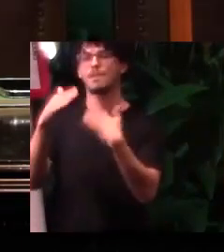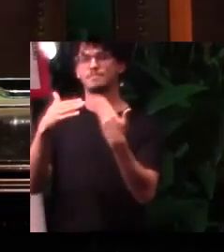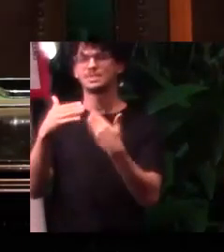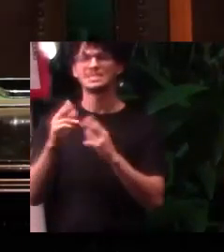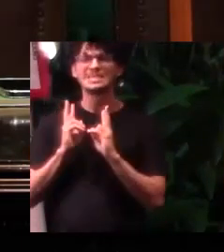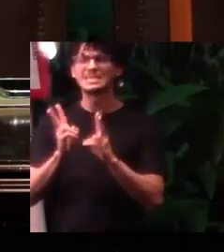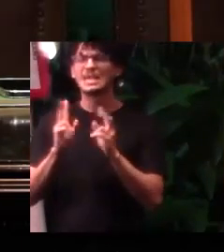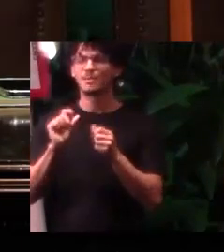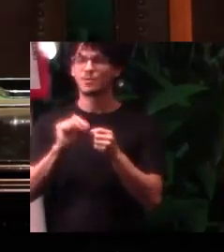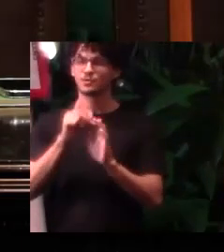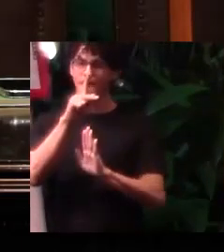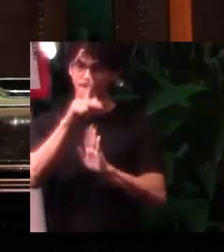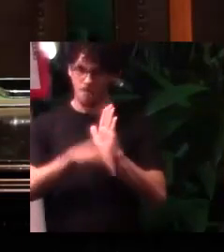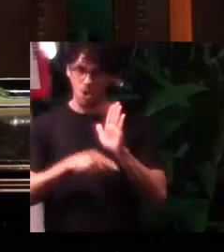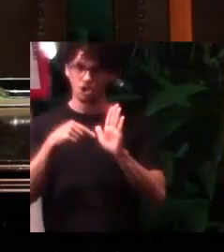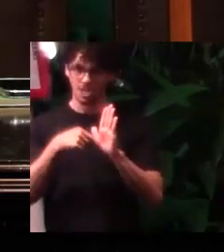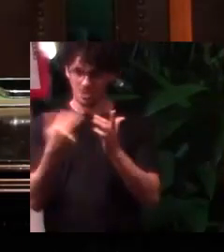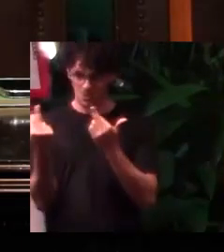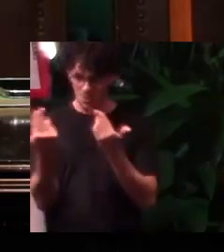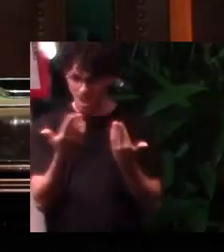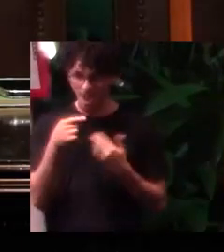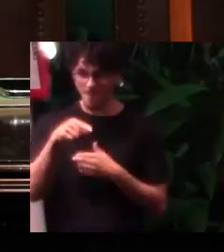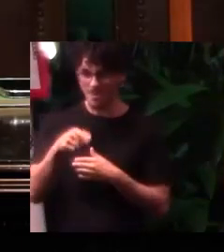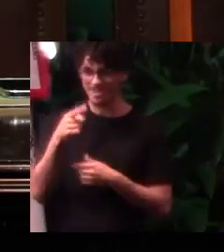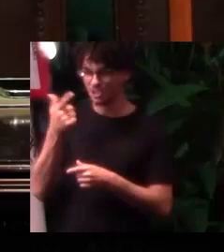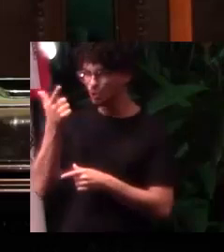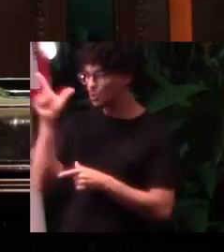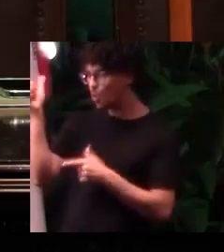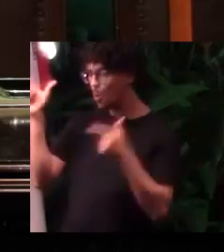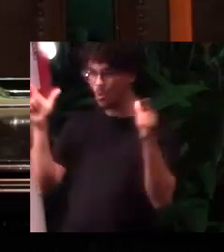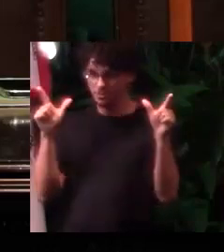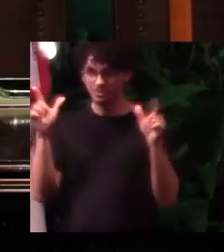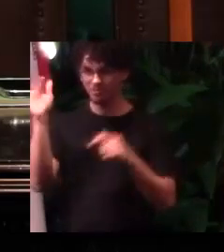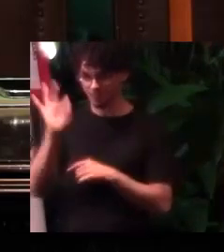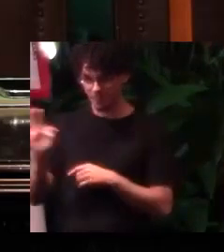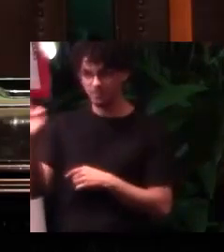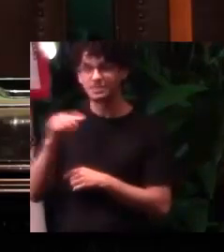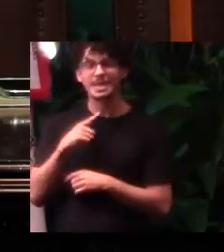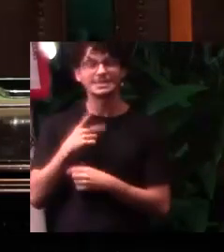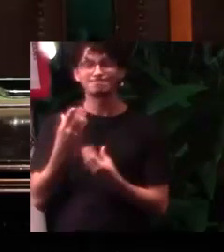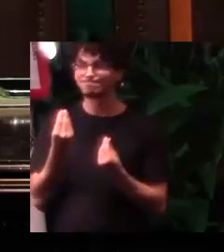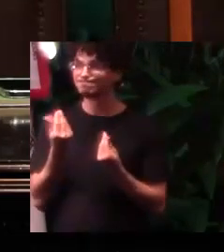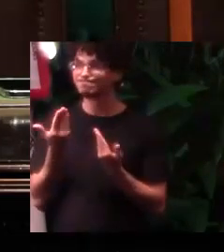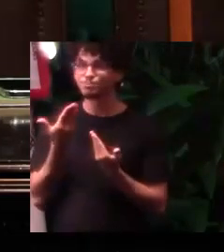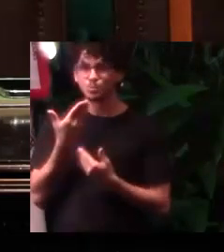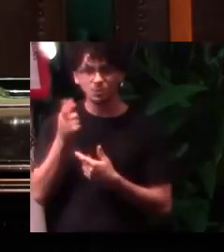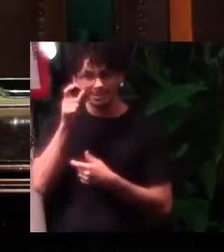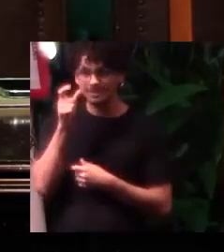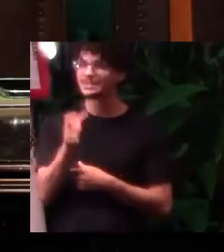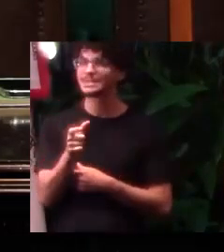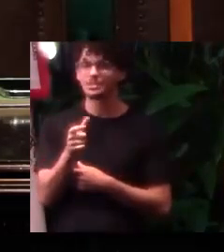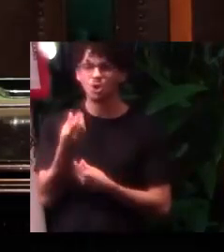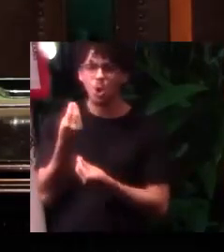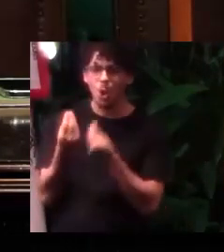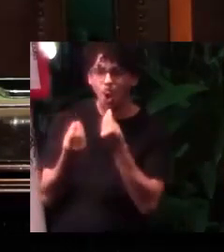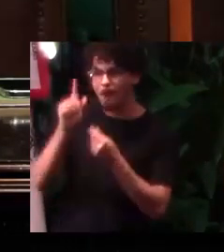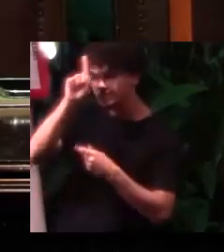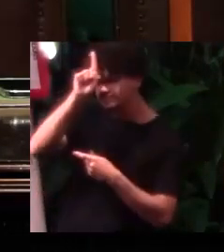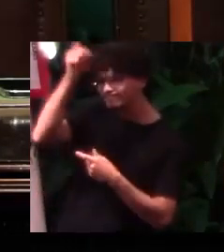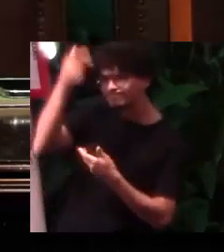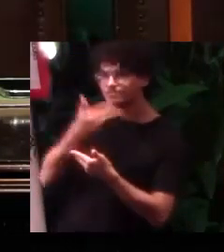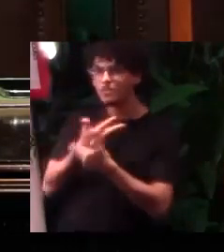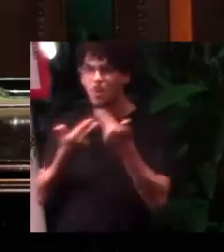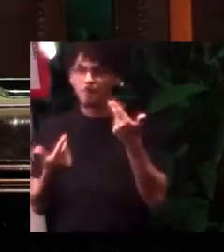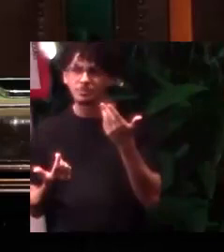universidades com essa dinâmica, é muito interessante. As questões que surgem e as questões, o aprendizado